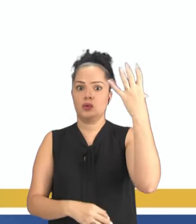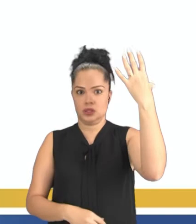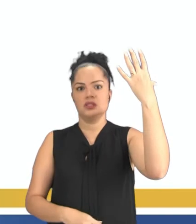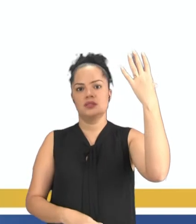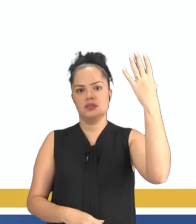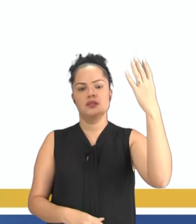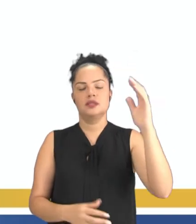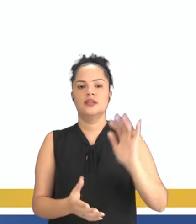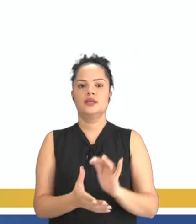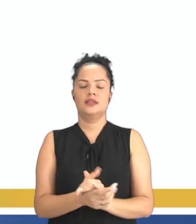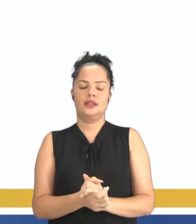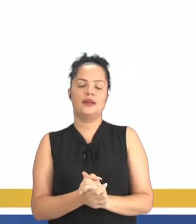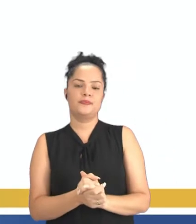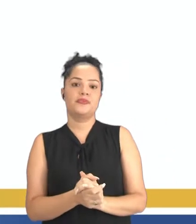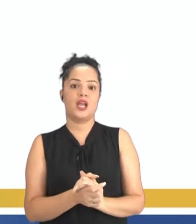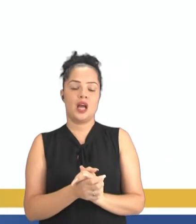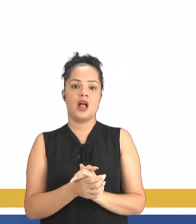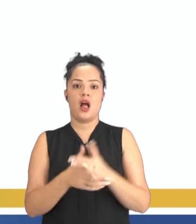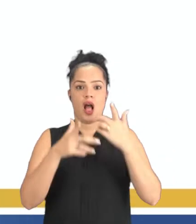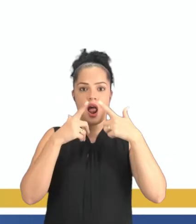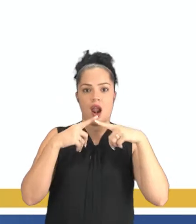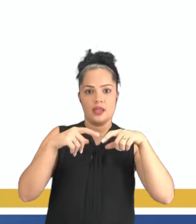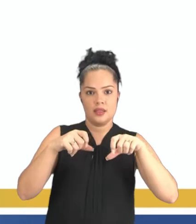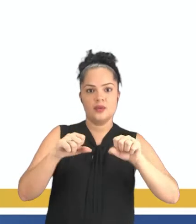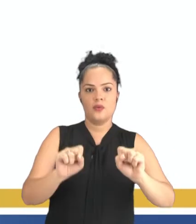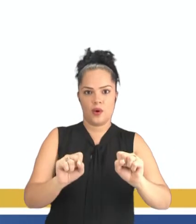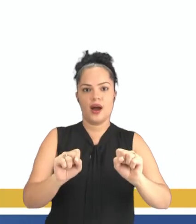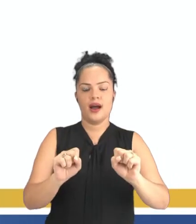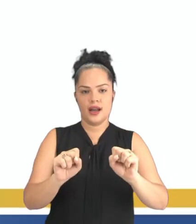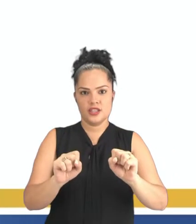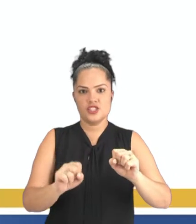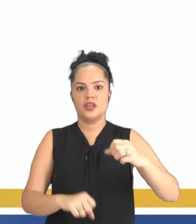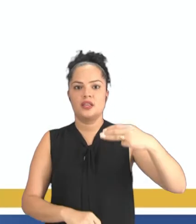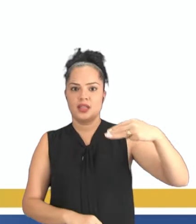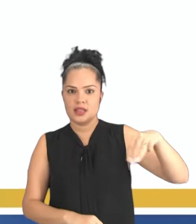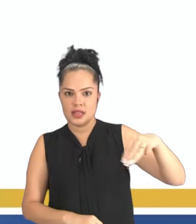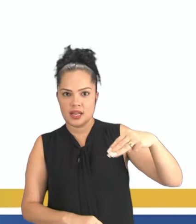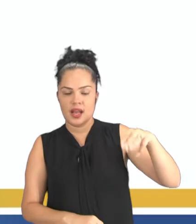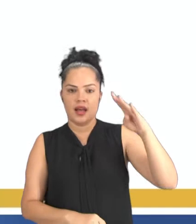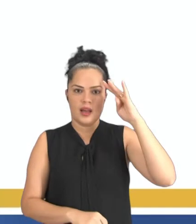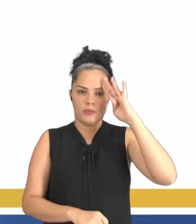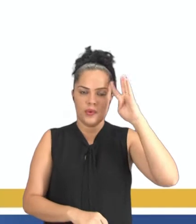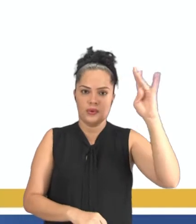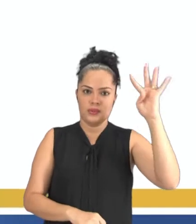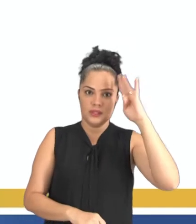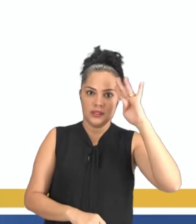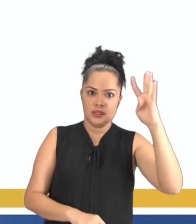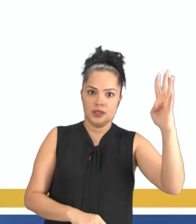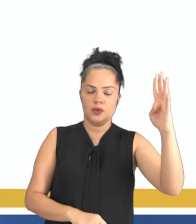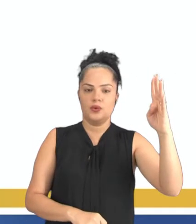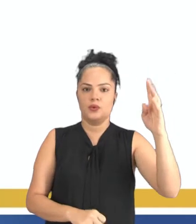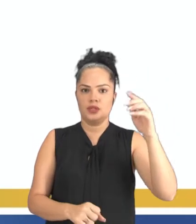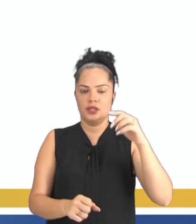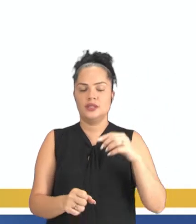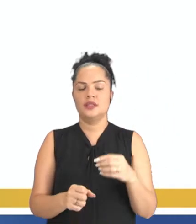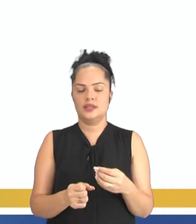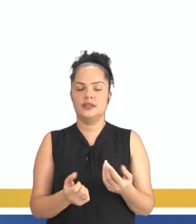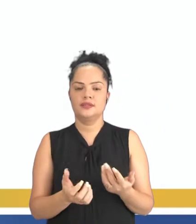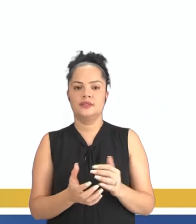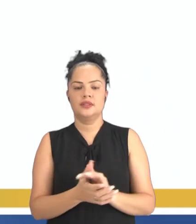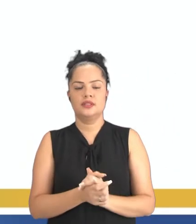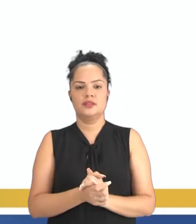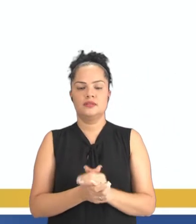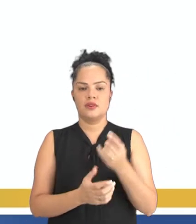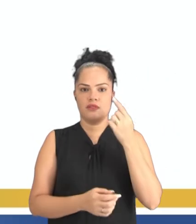evento acontecer. Então, essa linguagem é o campo teórico que prepara para a aplicação da probabilidade.